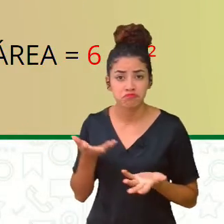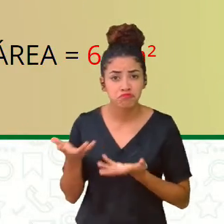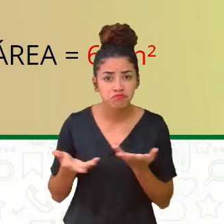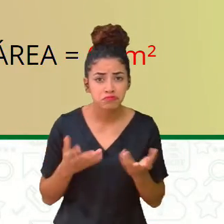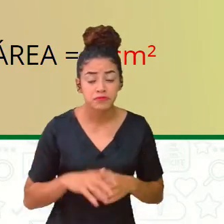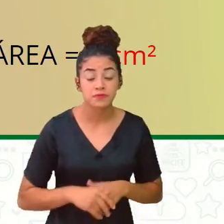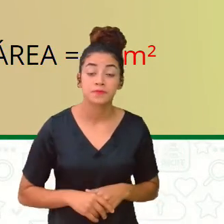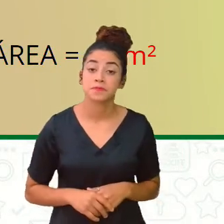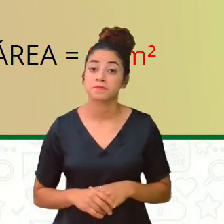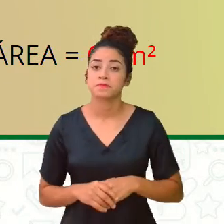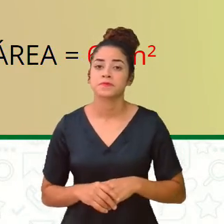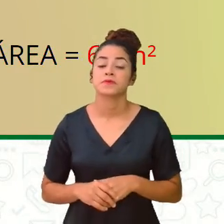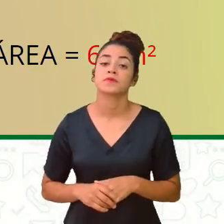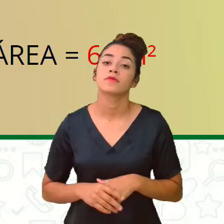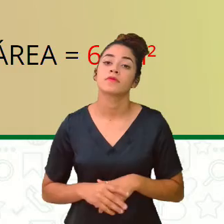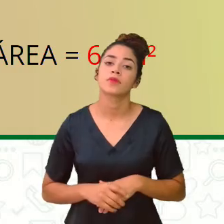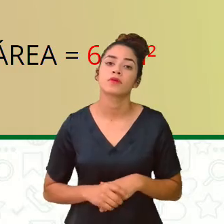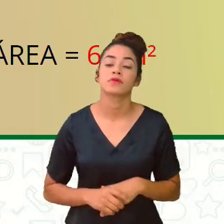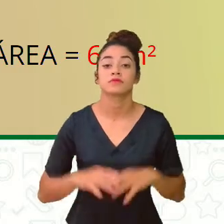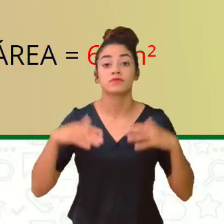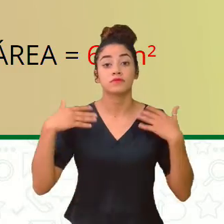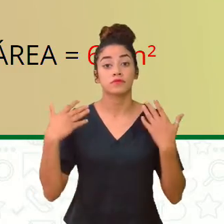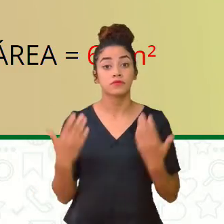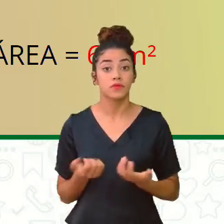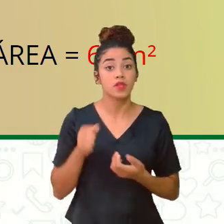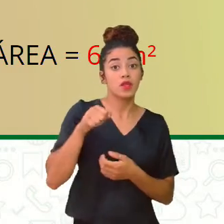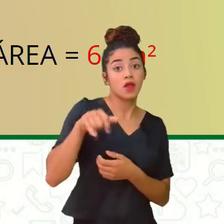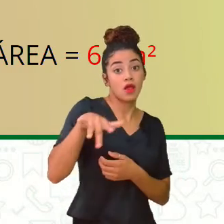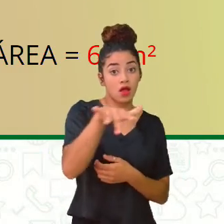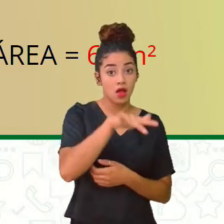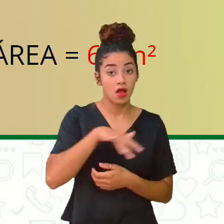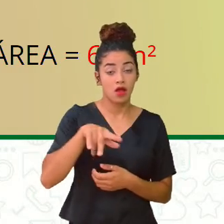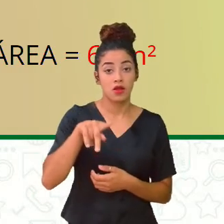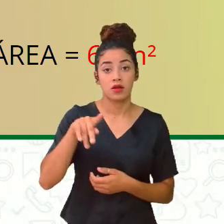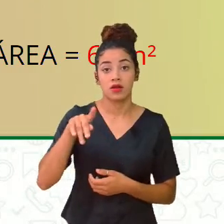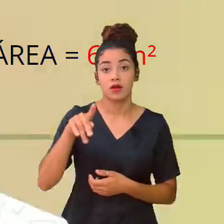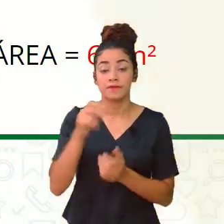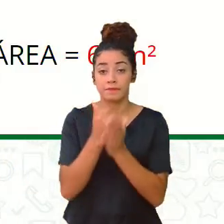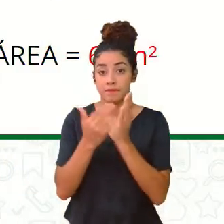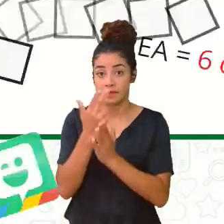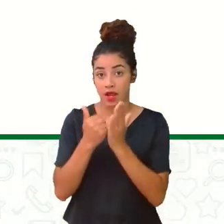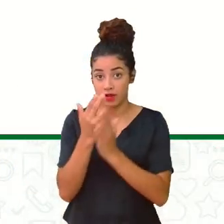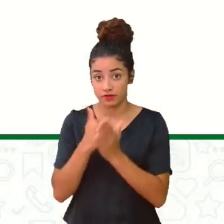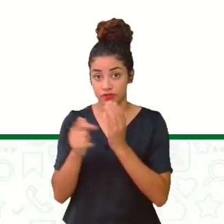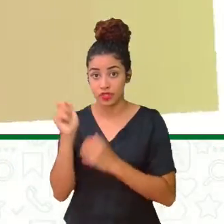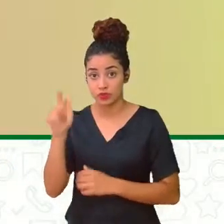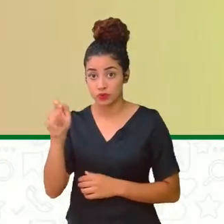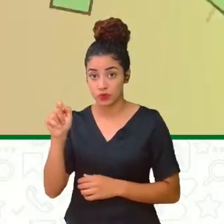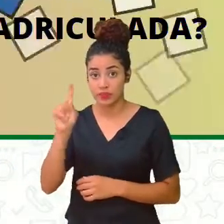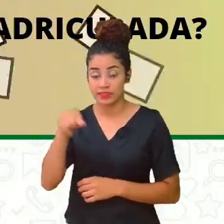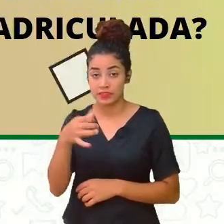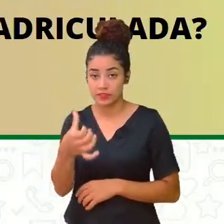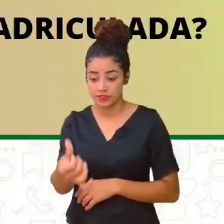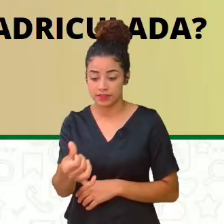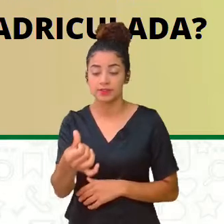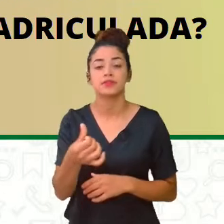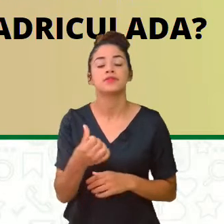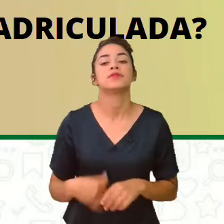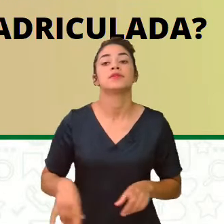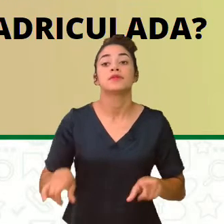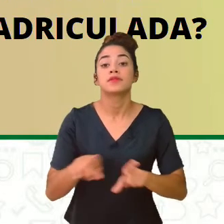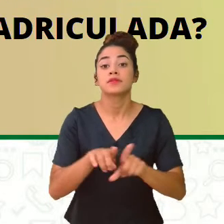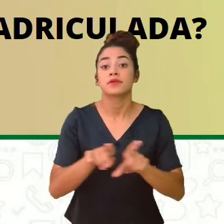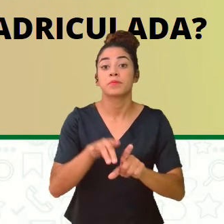aí? Então, qual a área do polígono azul, não é? 6 centímetros. E aí eu